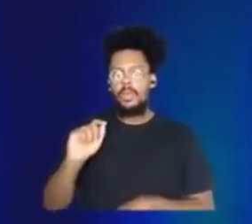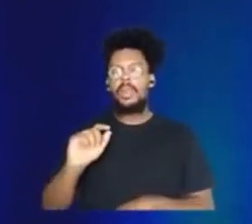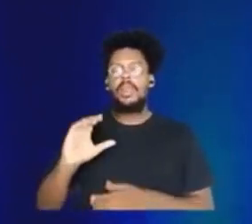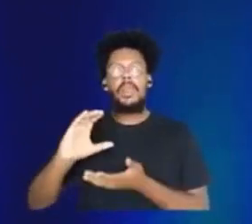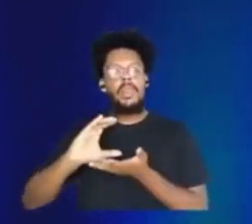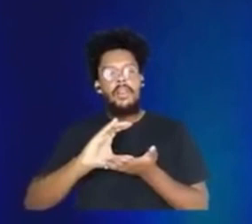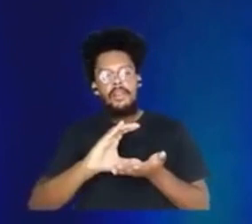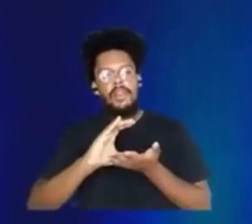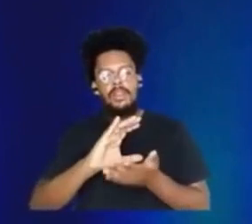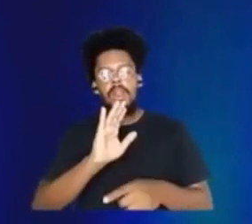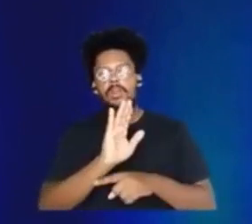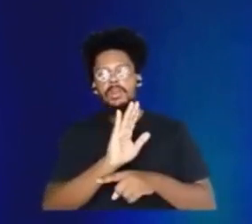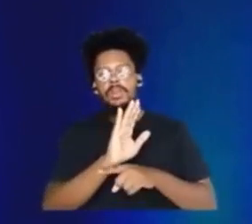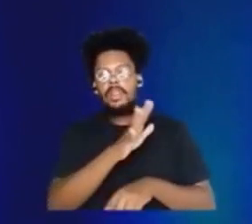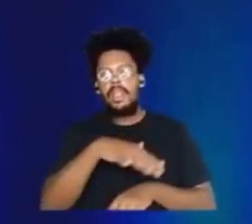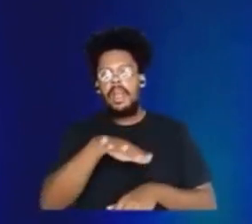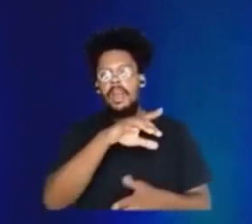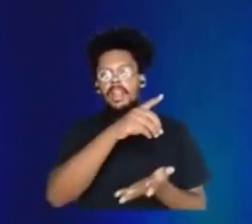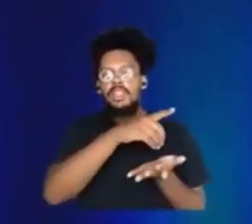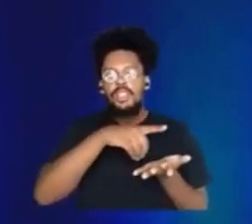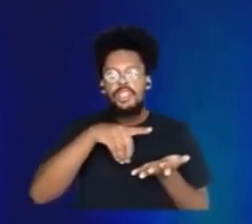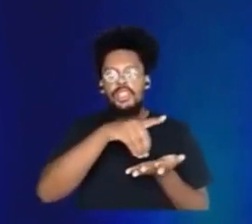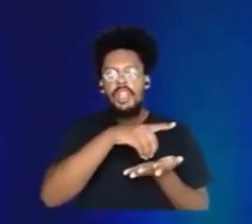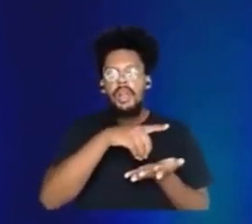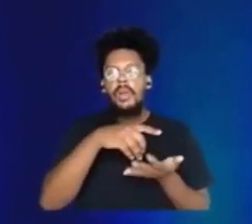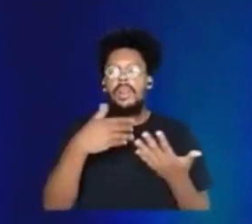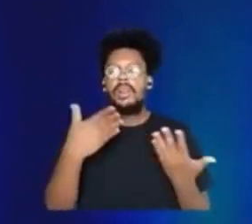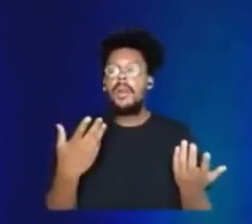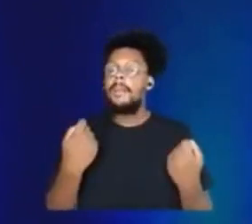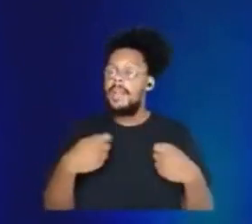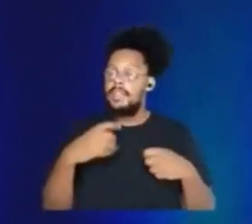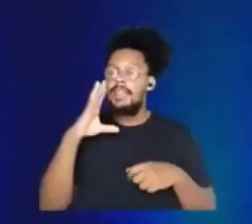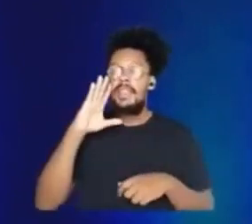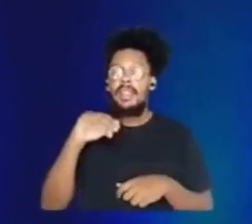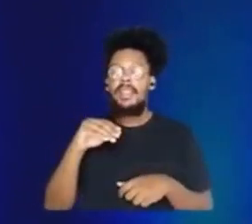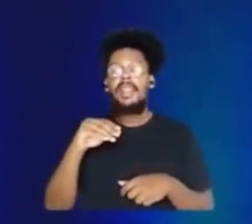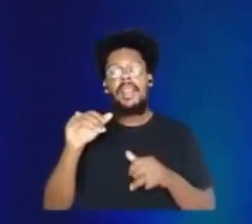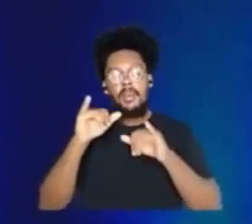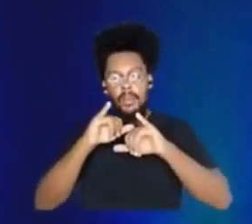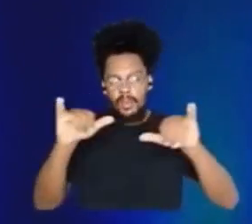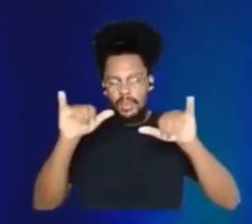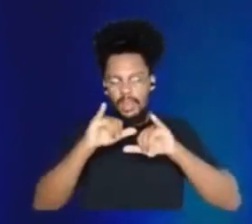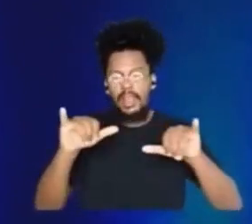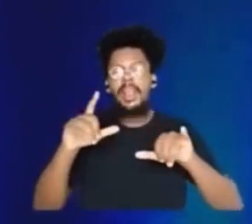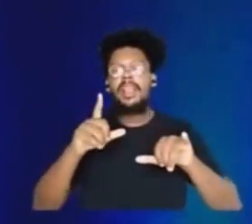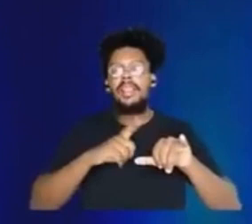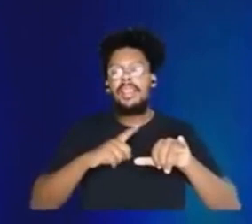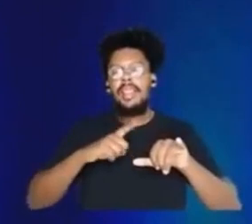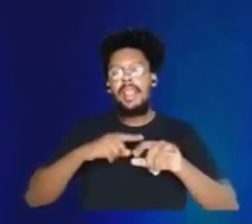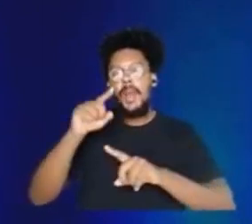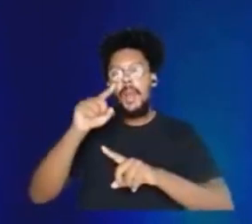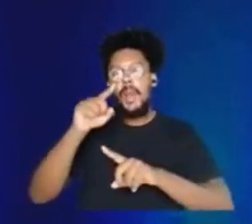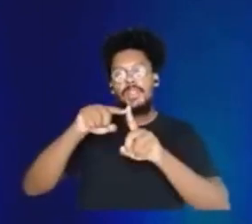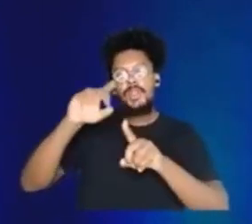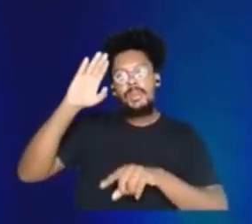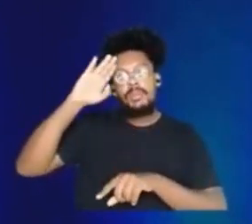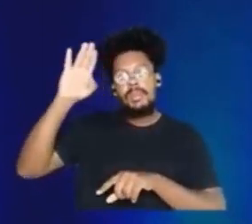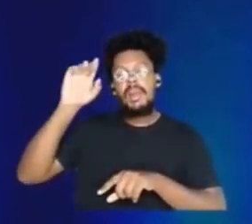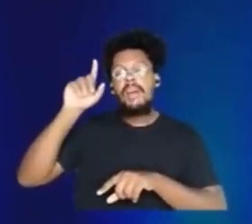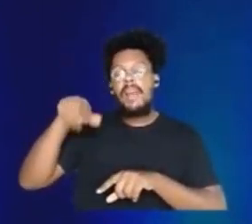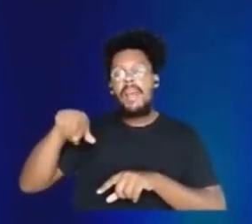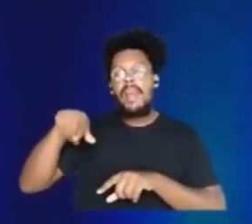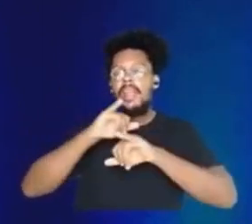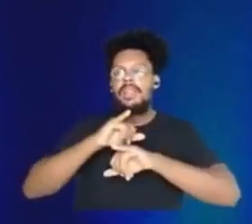que a publicidade é um elemento que, por um lado, ele tem um objetivo primordial de fazer as pessoas conhecerem o que o governo está fazendo, mas ele